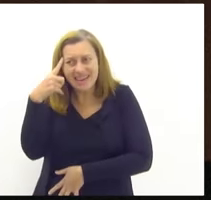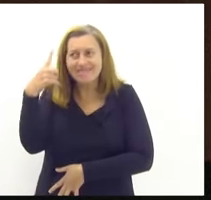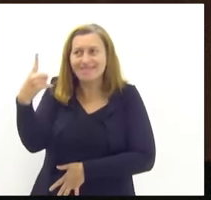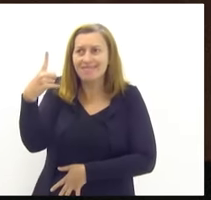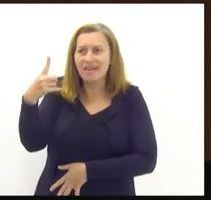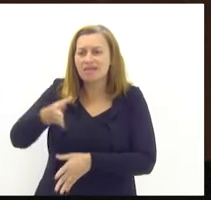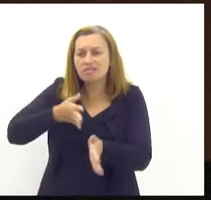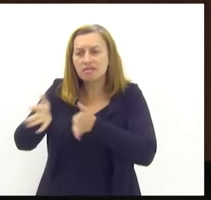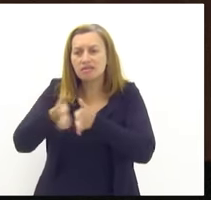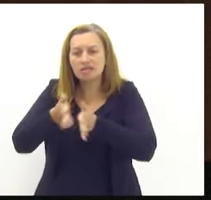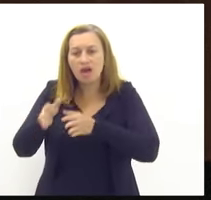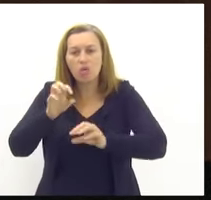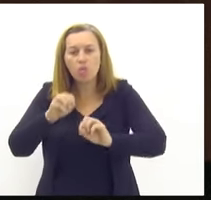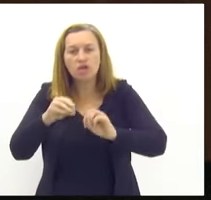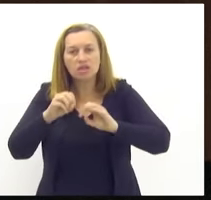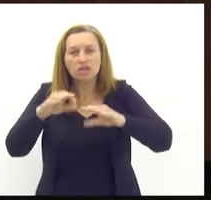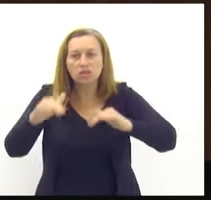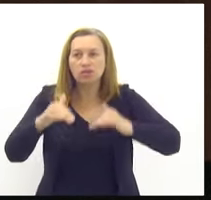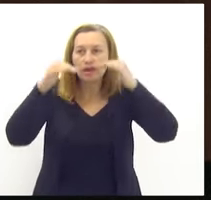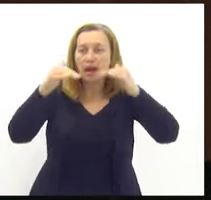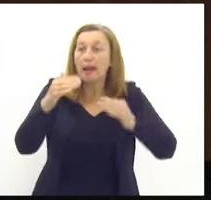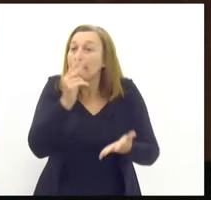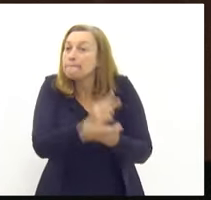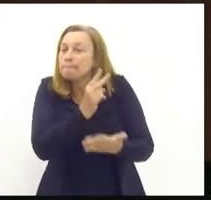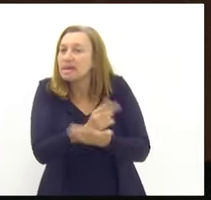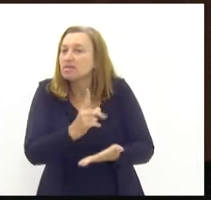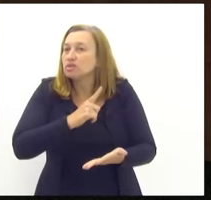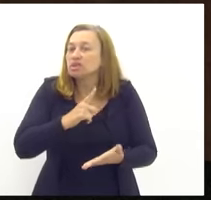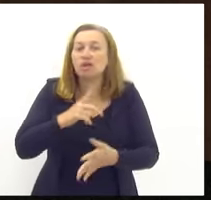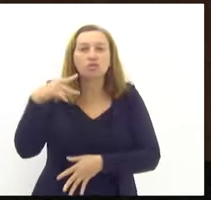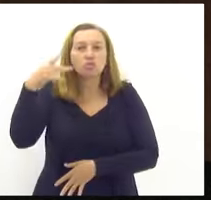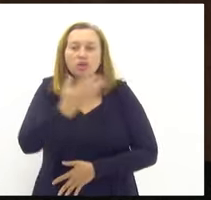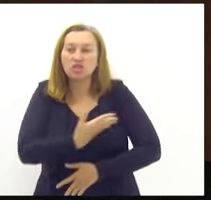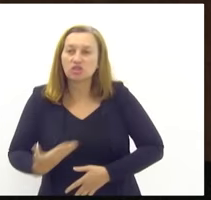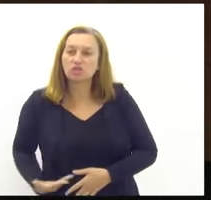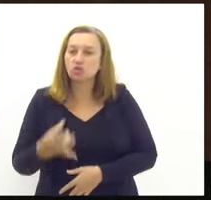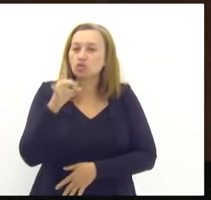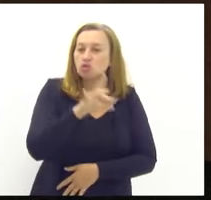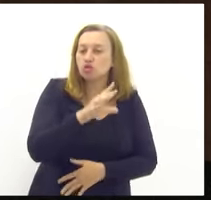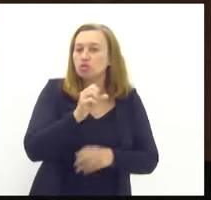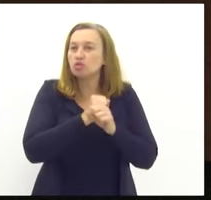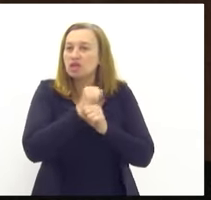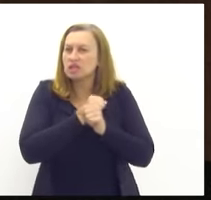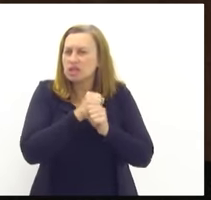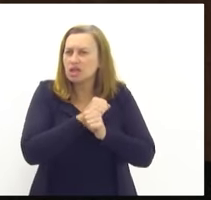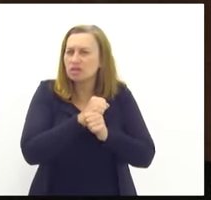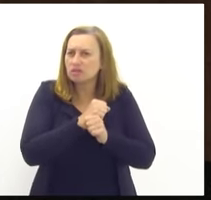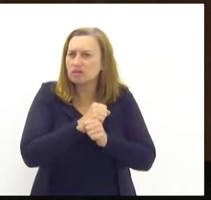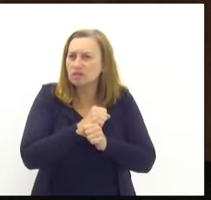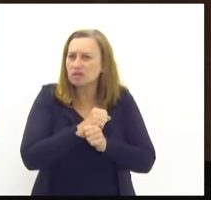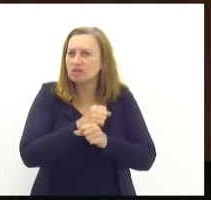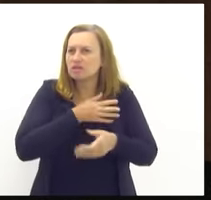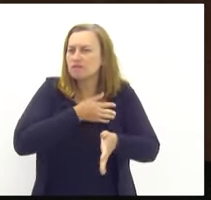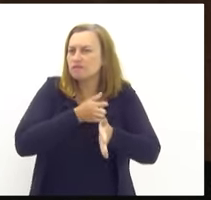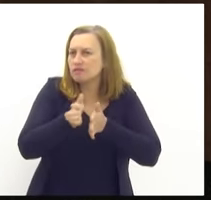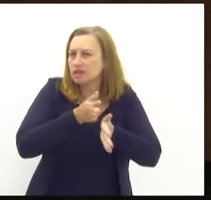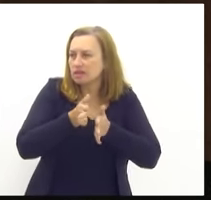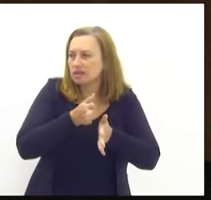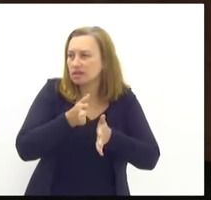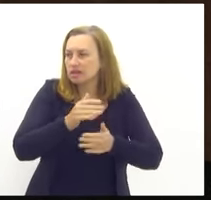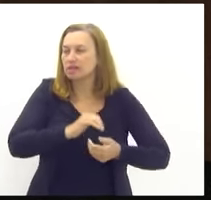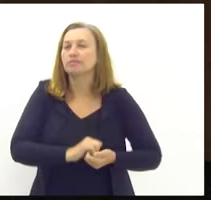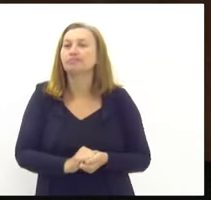ao ensino superior mesmo a gente tendo políticas públicas nos últimos anos que facilitaram ou ampliaram esse